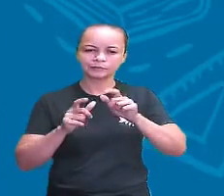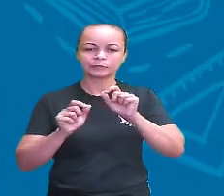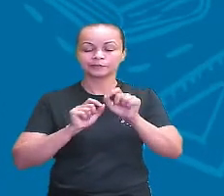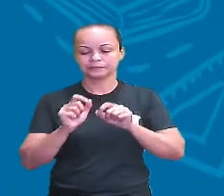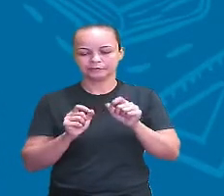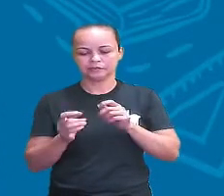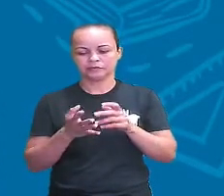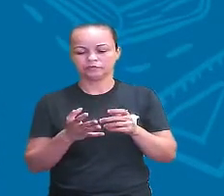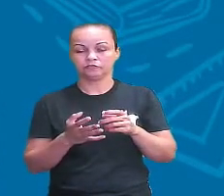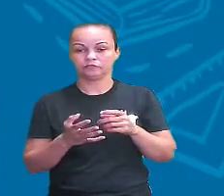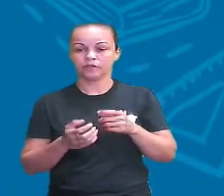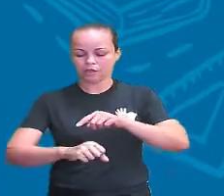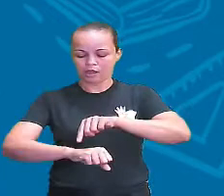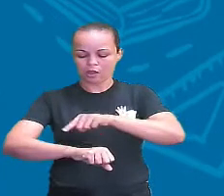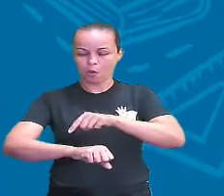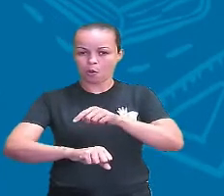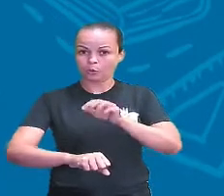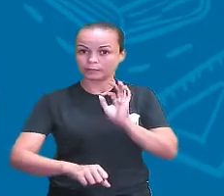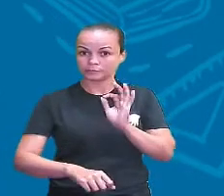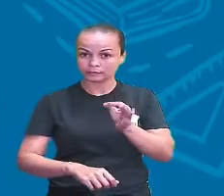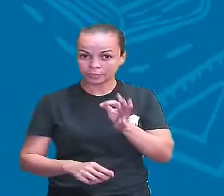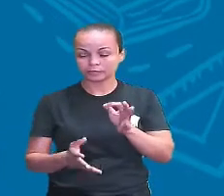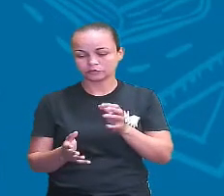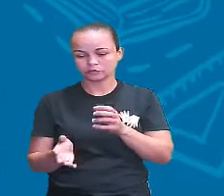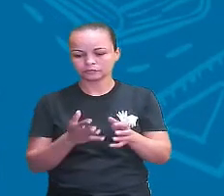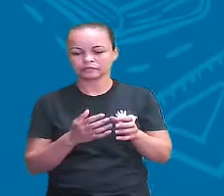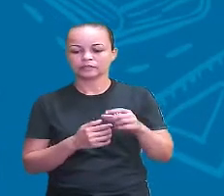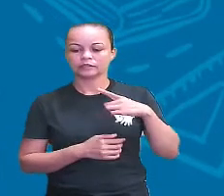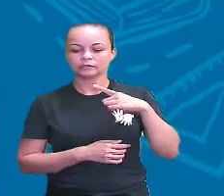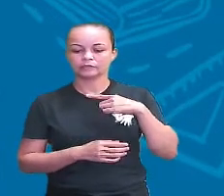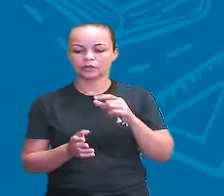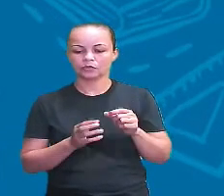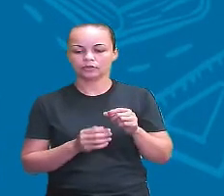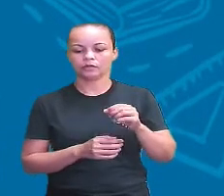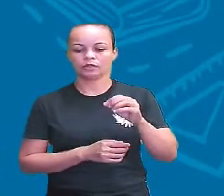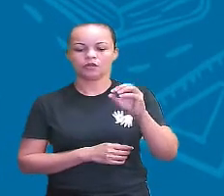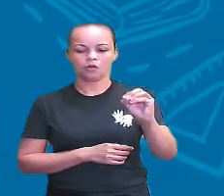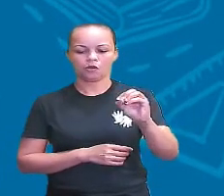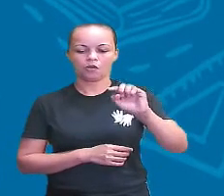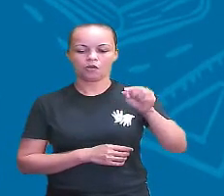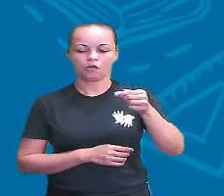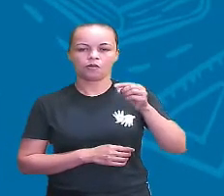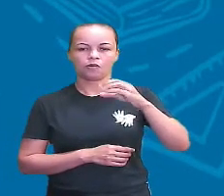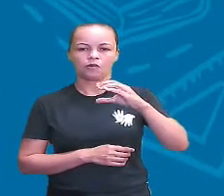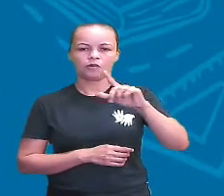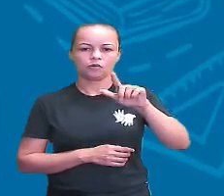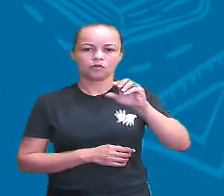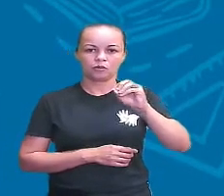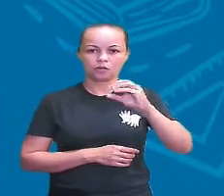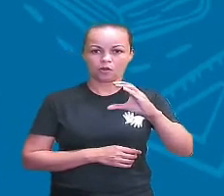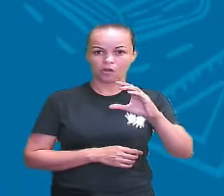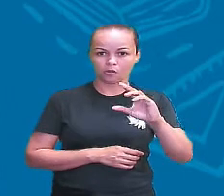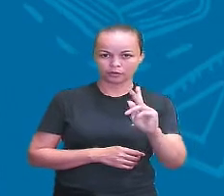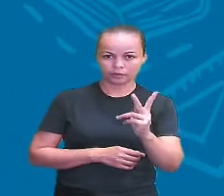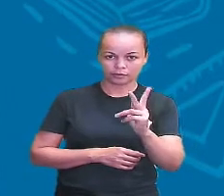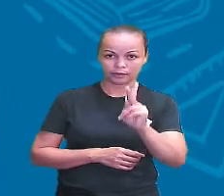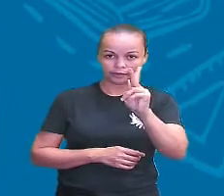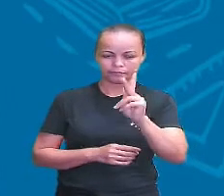hora pontualmente, você vai utilizar a palavra o'clock. 7 horas em ponto. 7 o'clock, certo? Temos